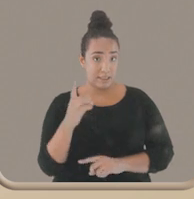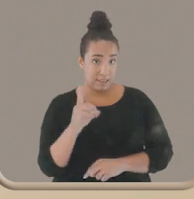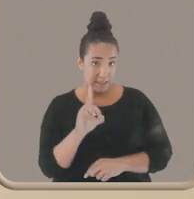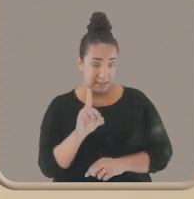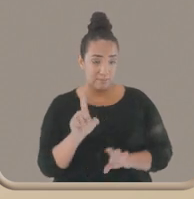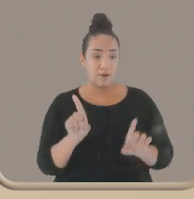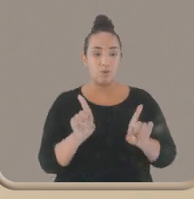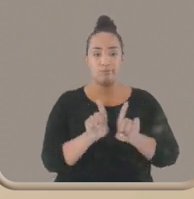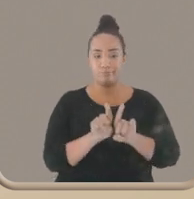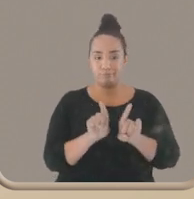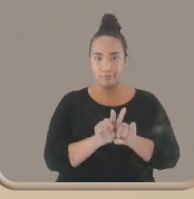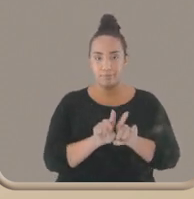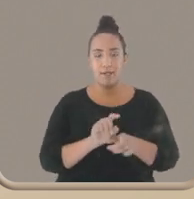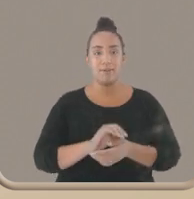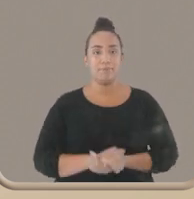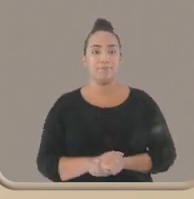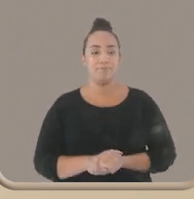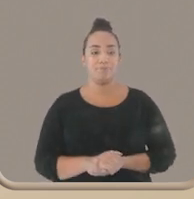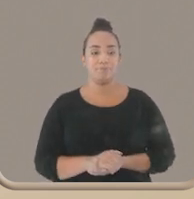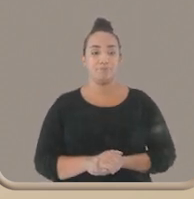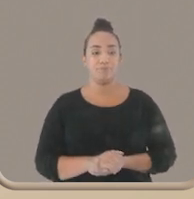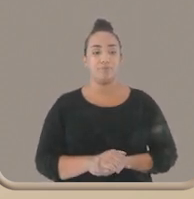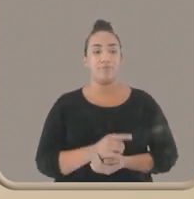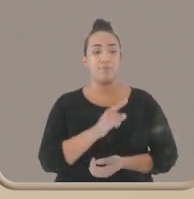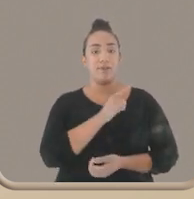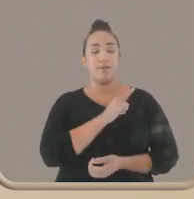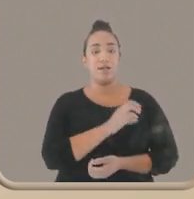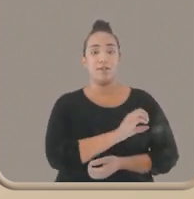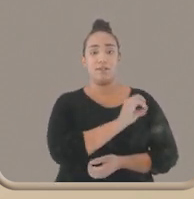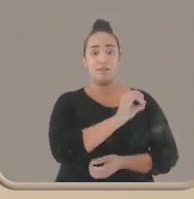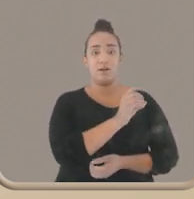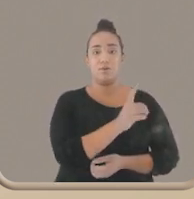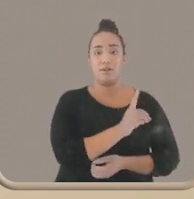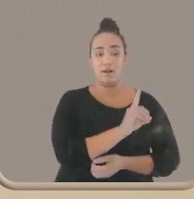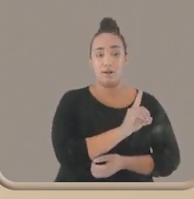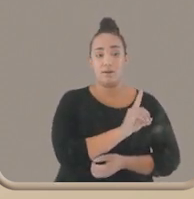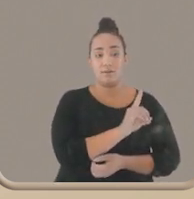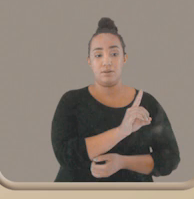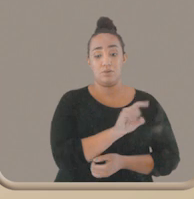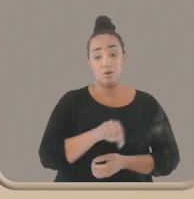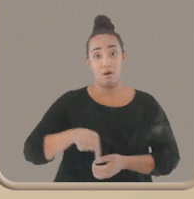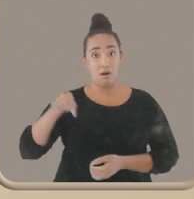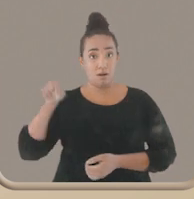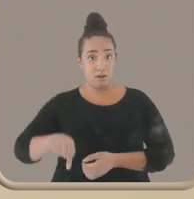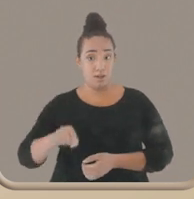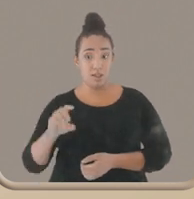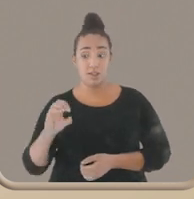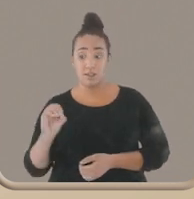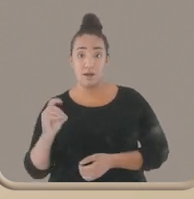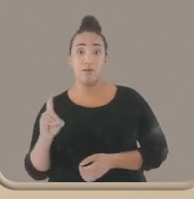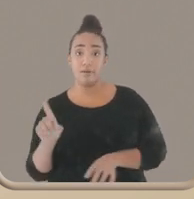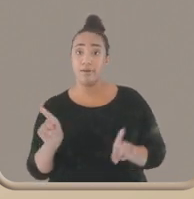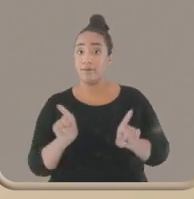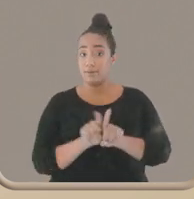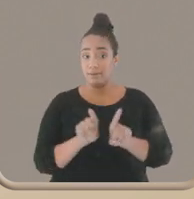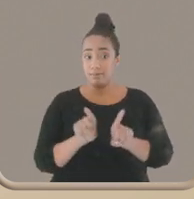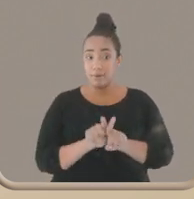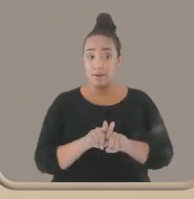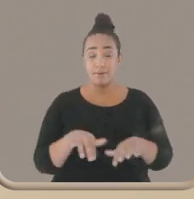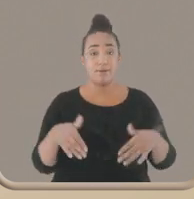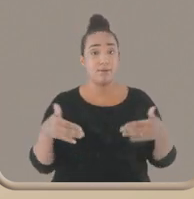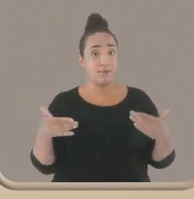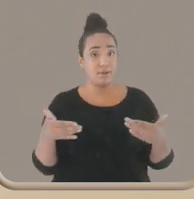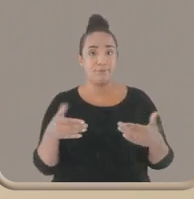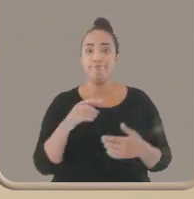parte decimal também. No primeiro número temos 0 décimos e no segundo